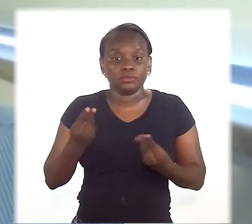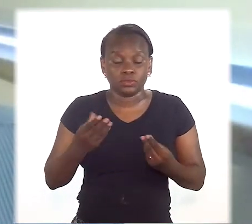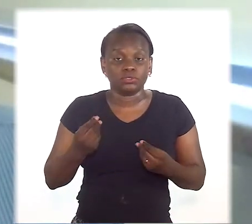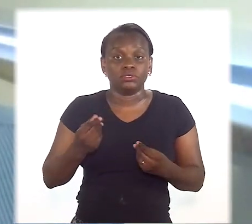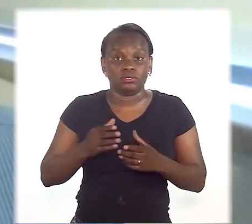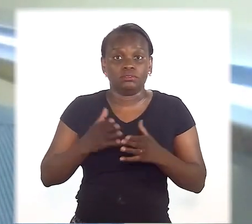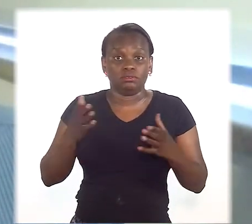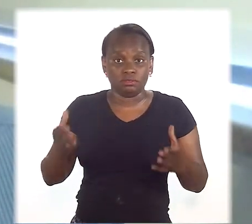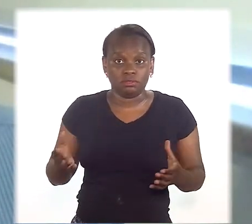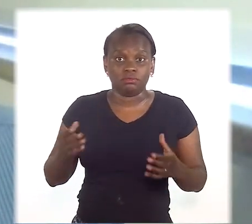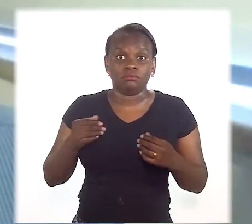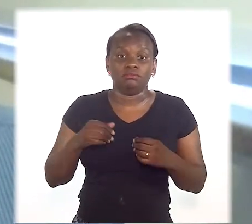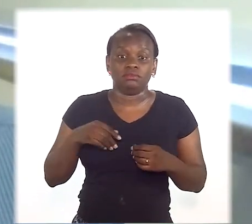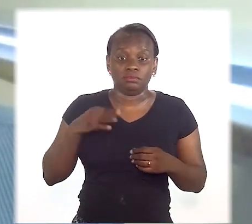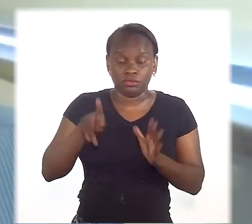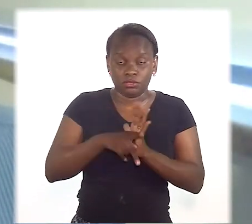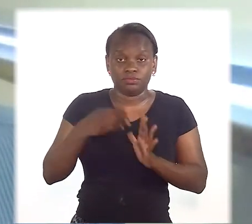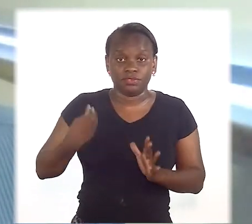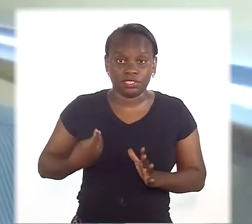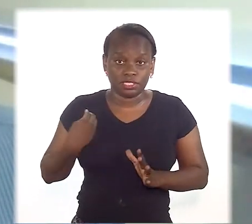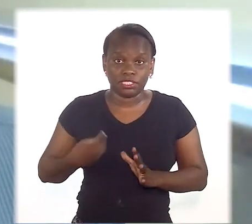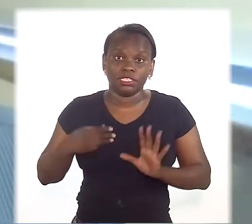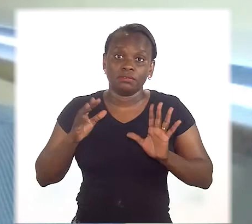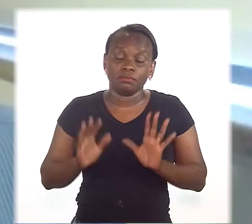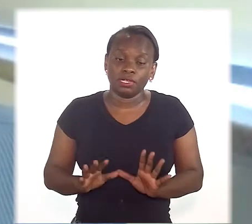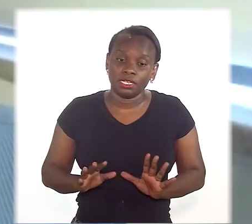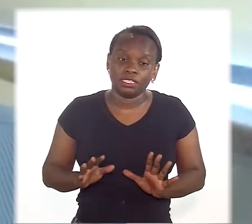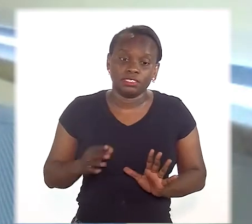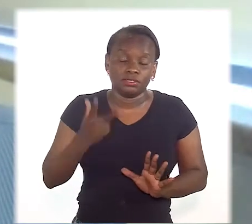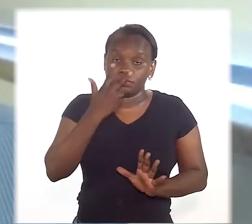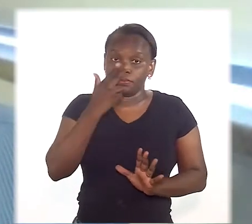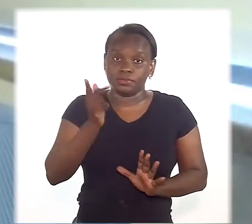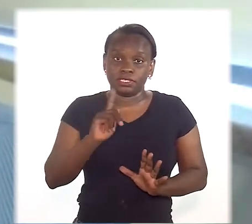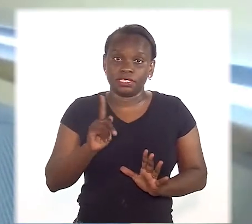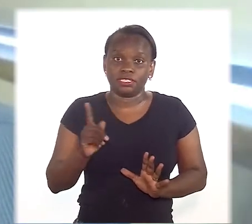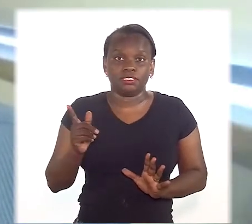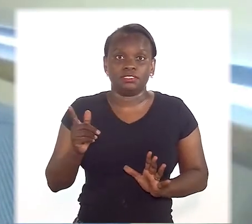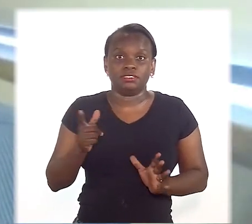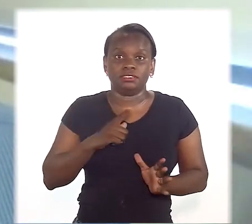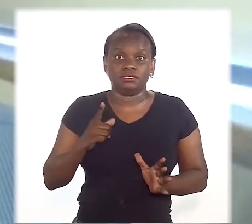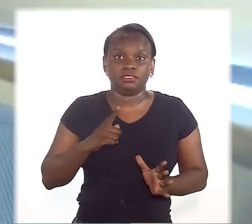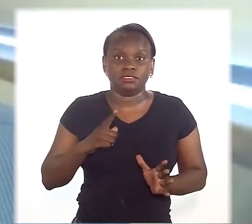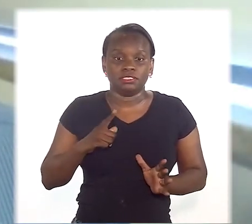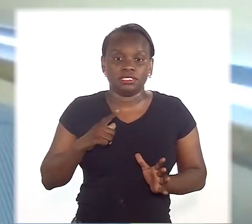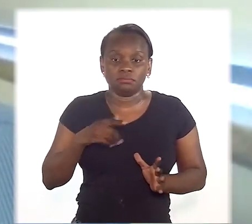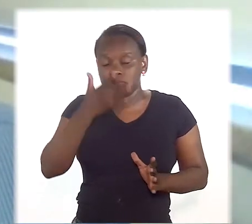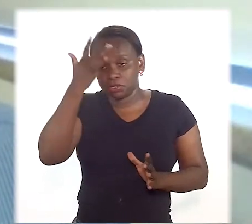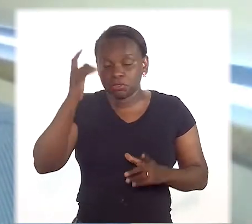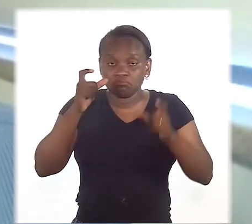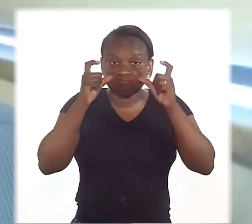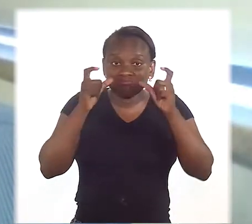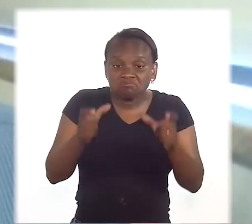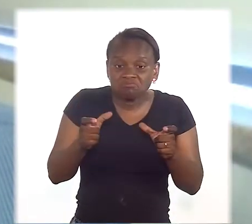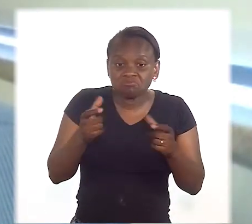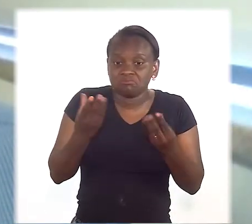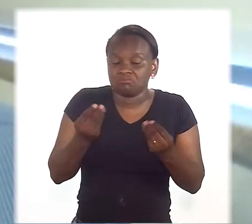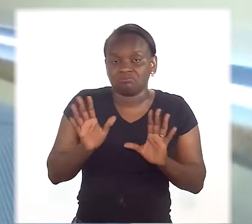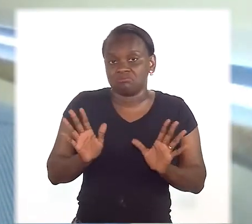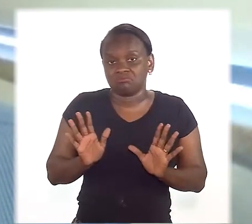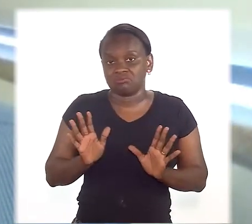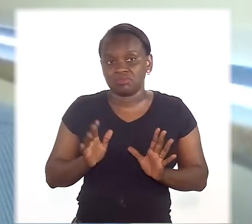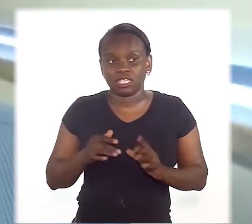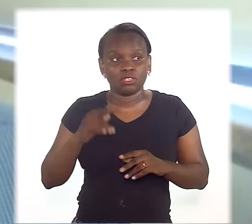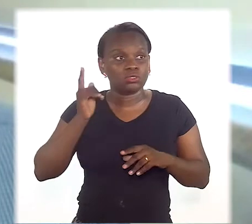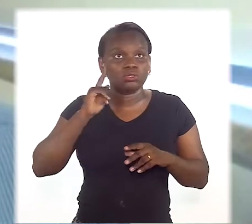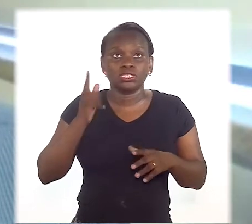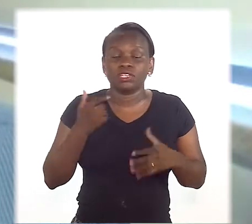representatividade muito alta em termos de vida, mas não me parece que haja um interesse muito grande.